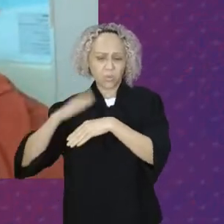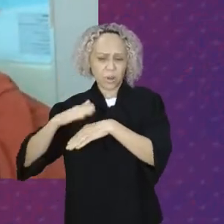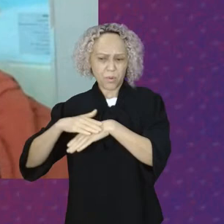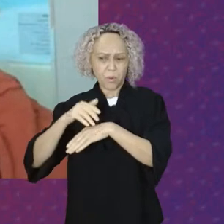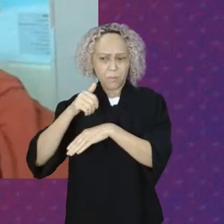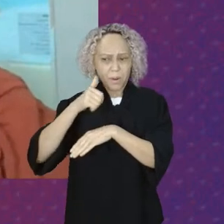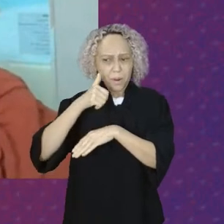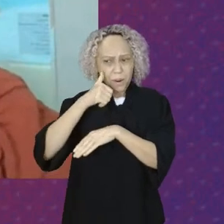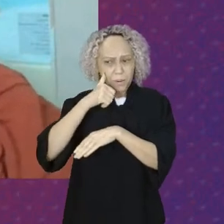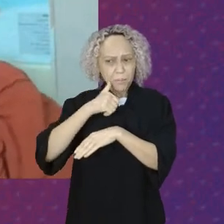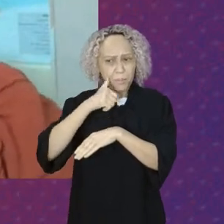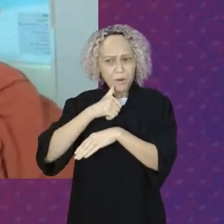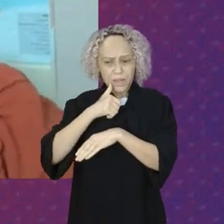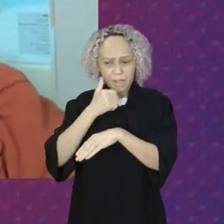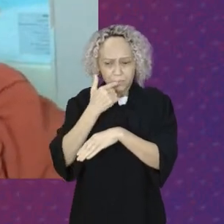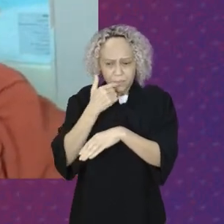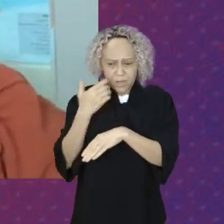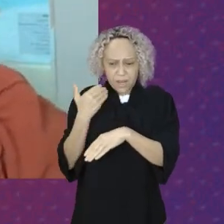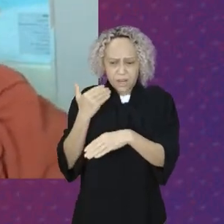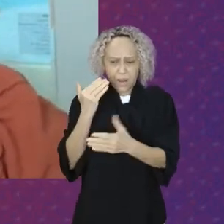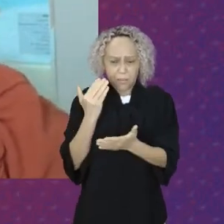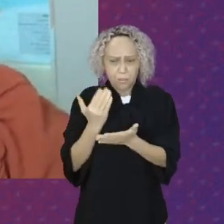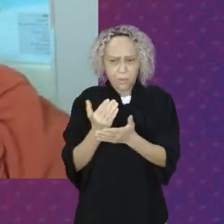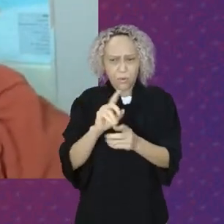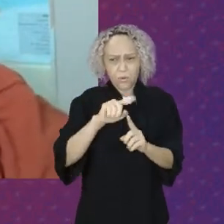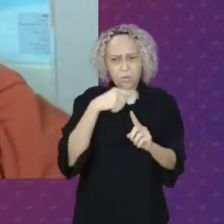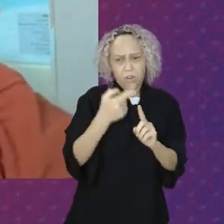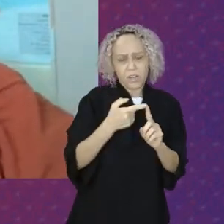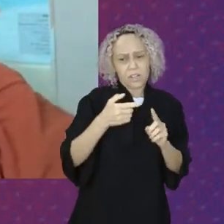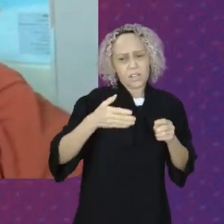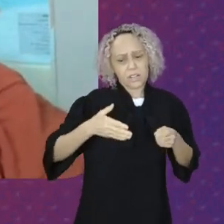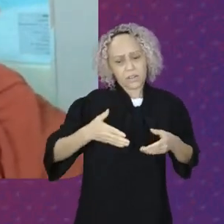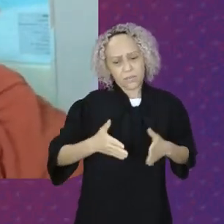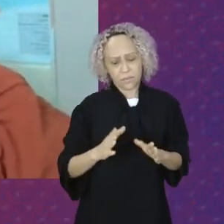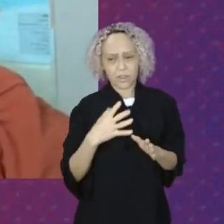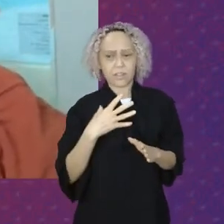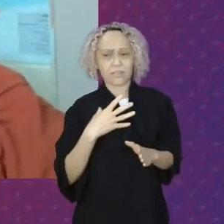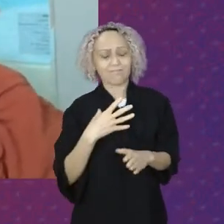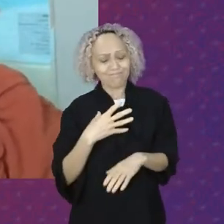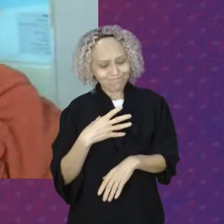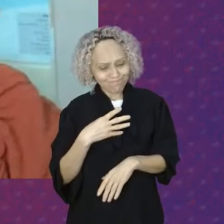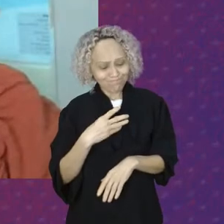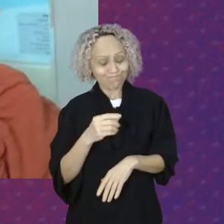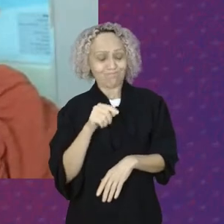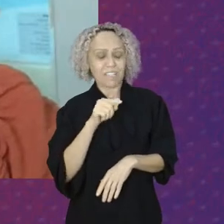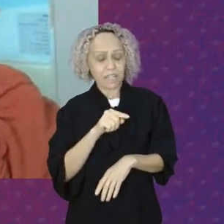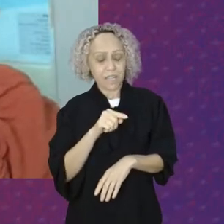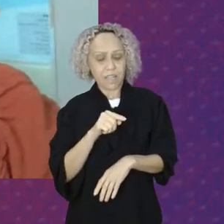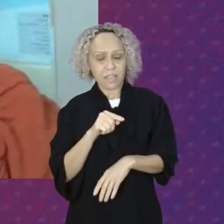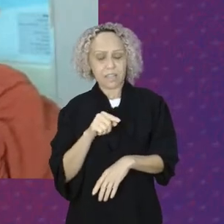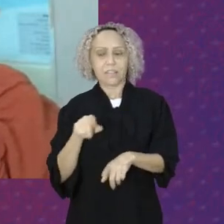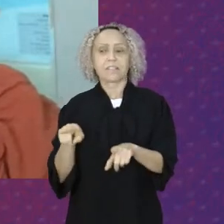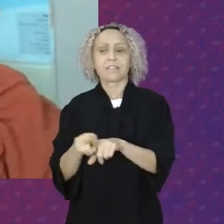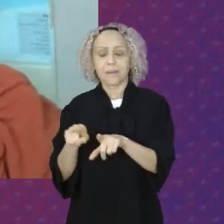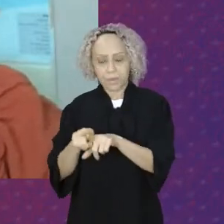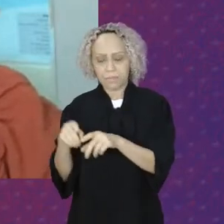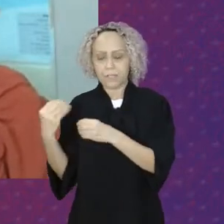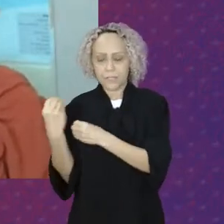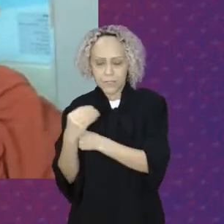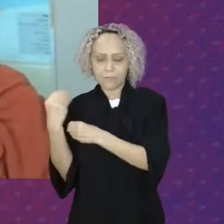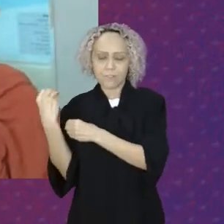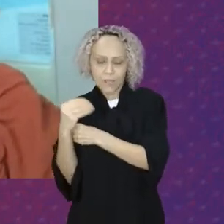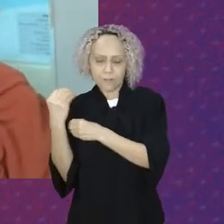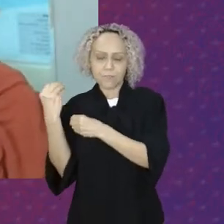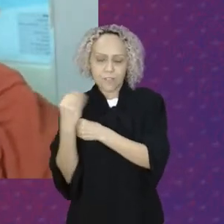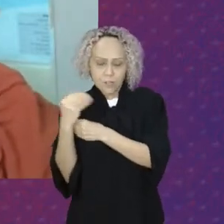para começar a se cuidar. A gente não precisa, na responsabilidade de amamentar, as mulheres que precisam